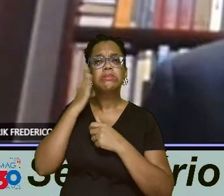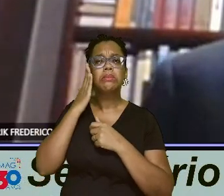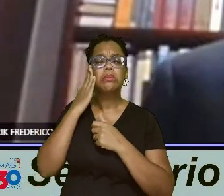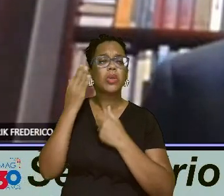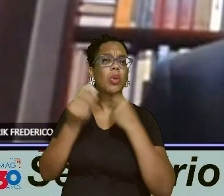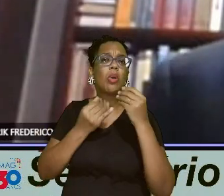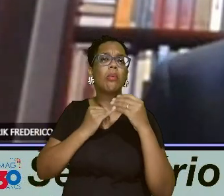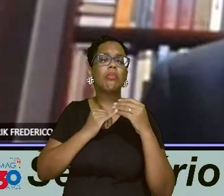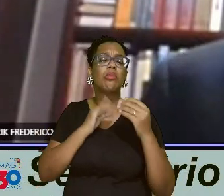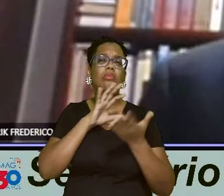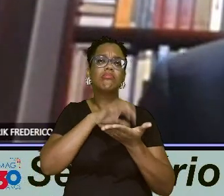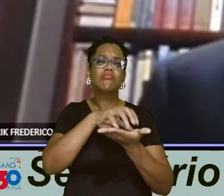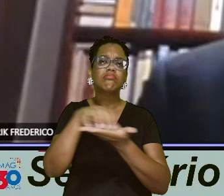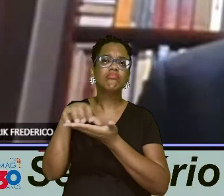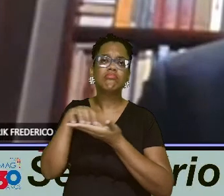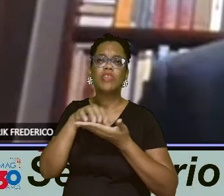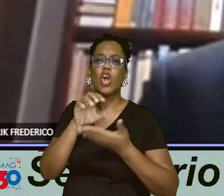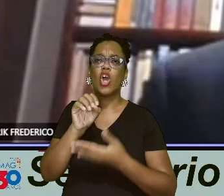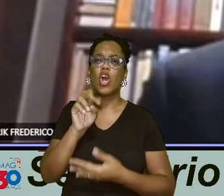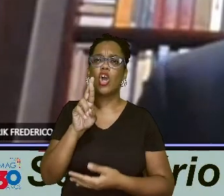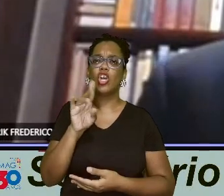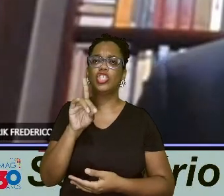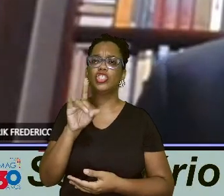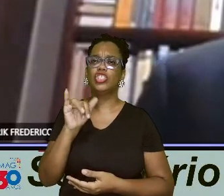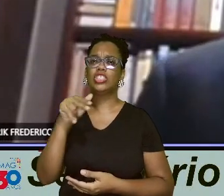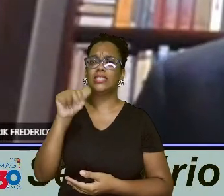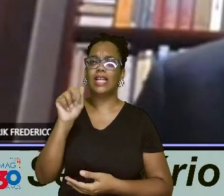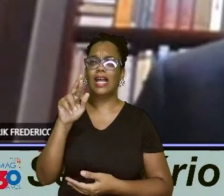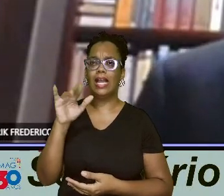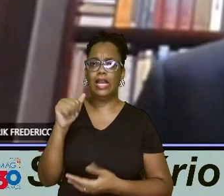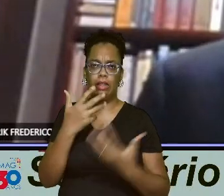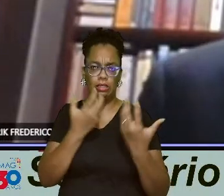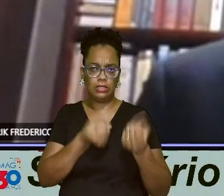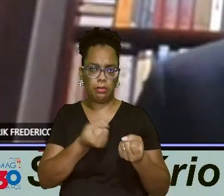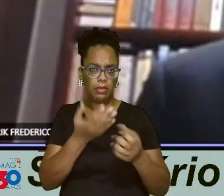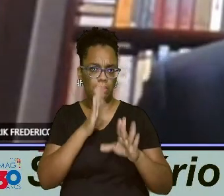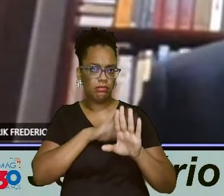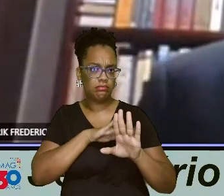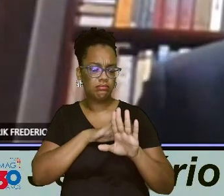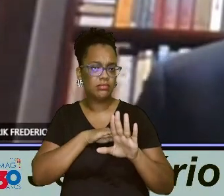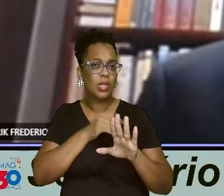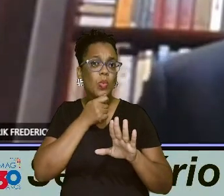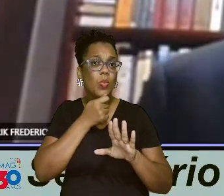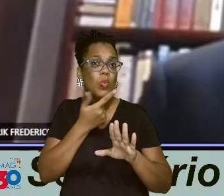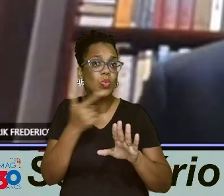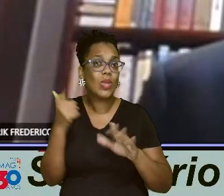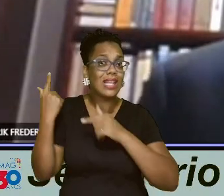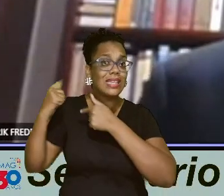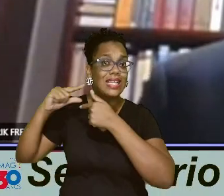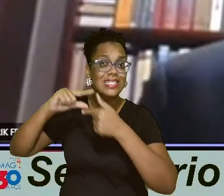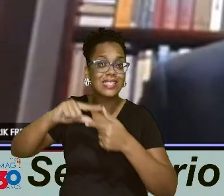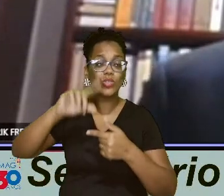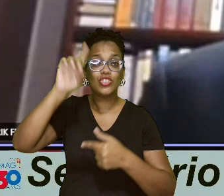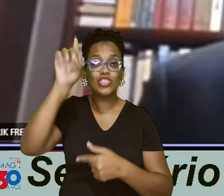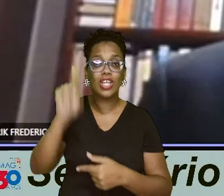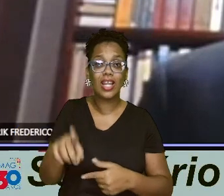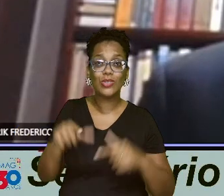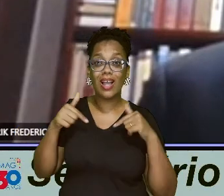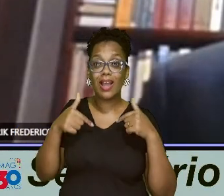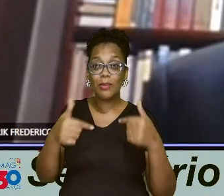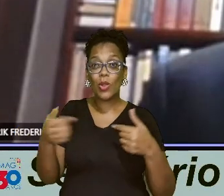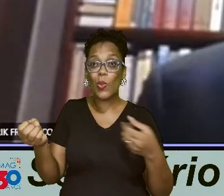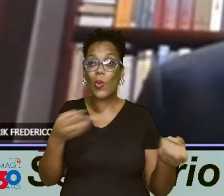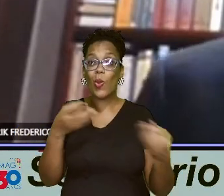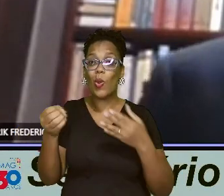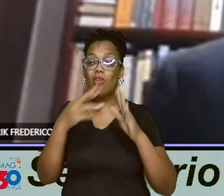ordinárias aqui na terceira região iam receber o precedente, porque não é da tradição do nosso direito aplicar novos critérios